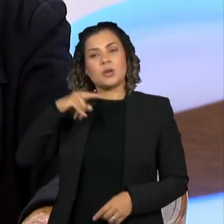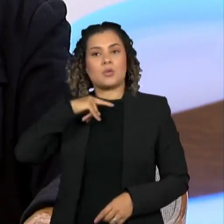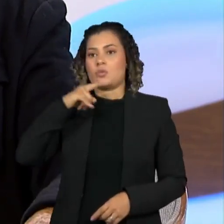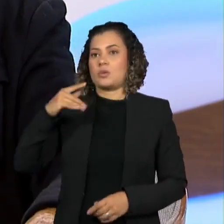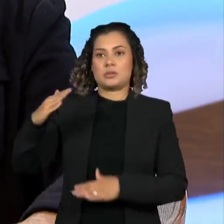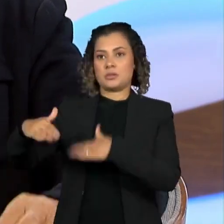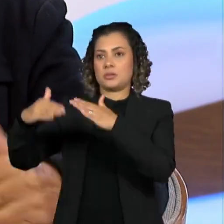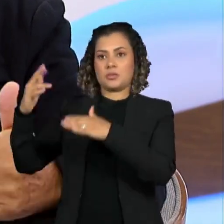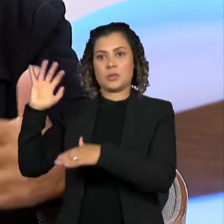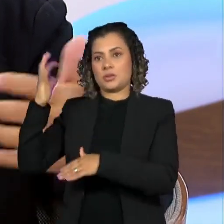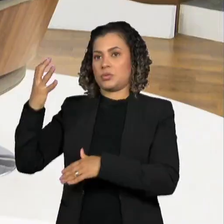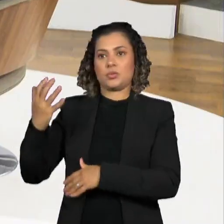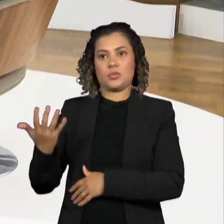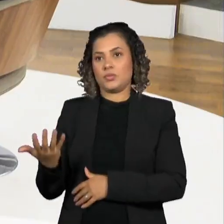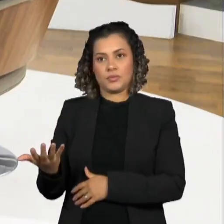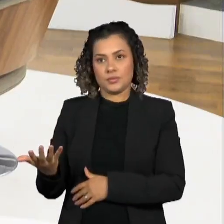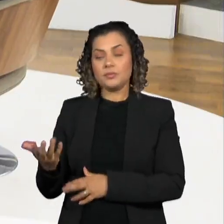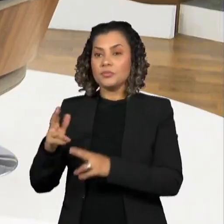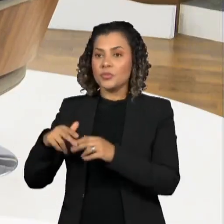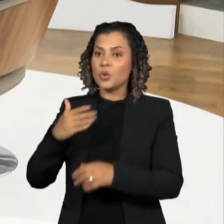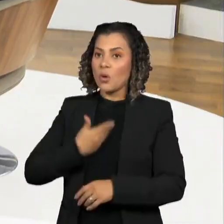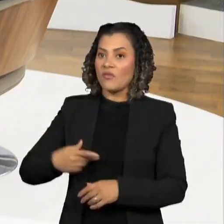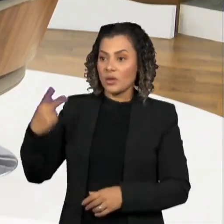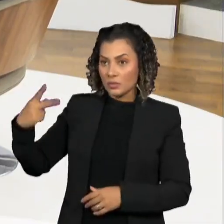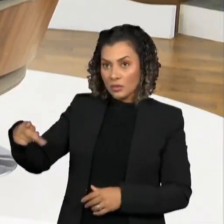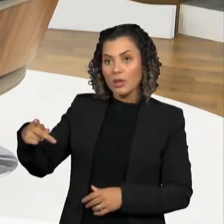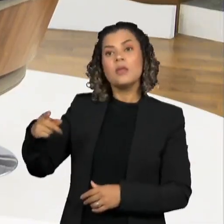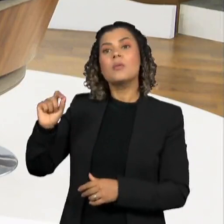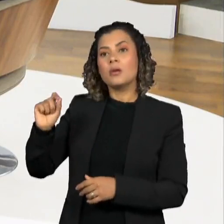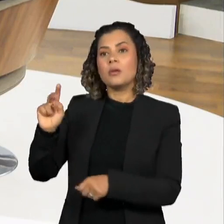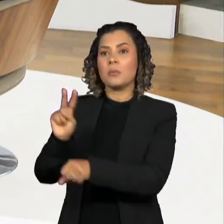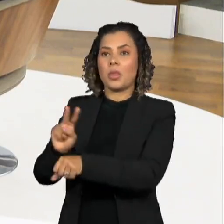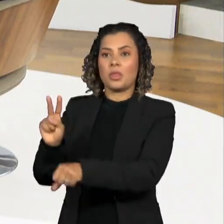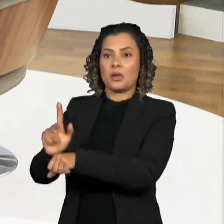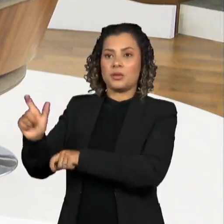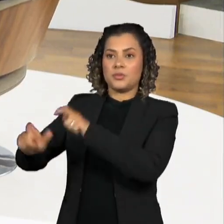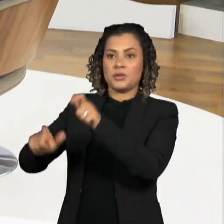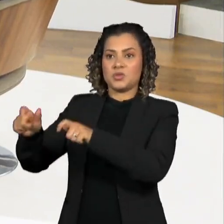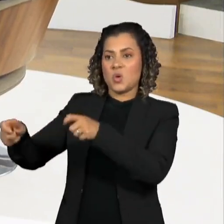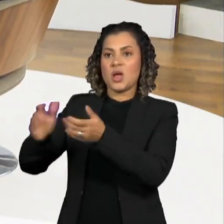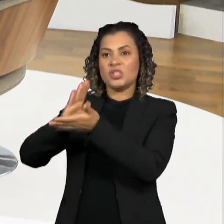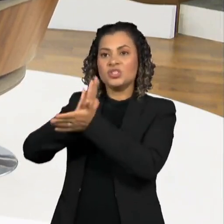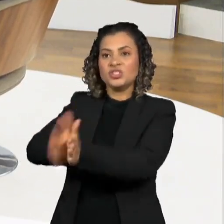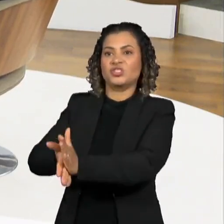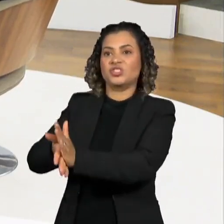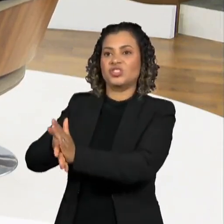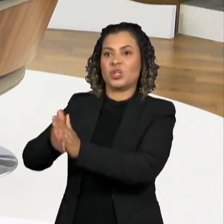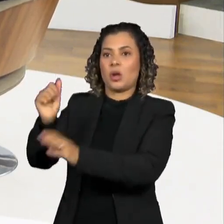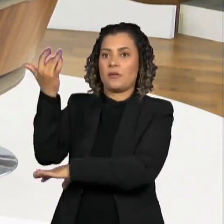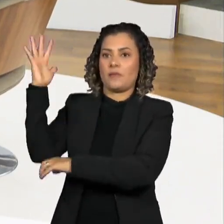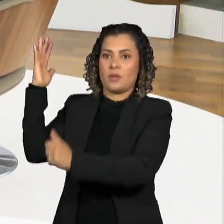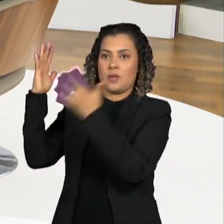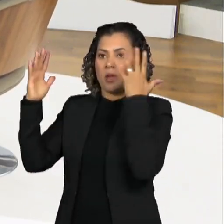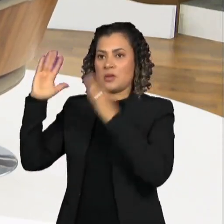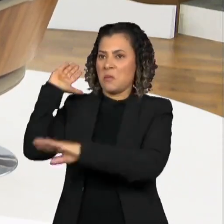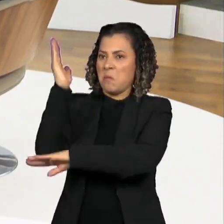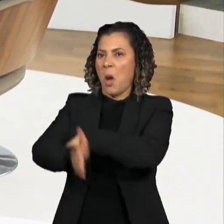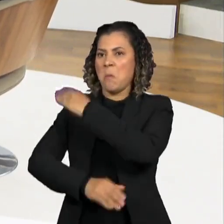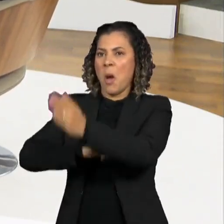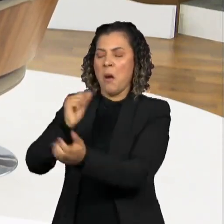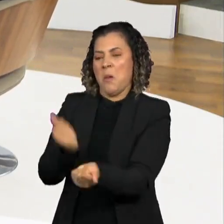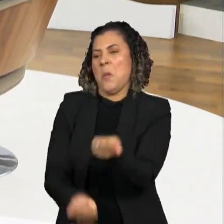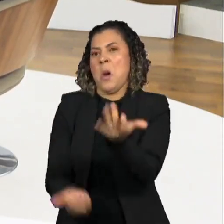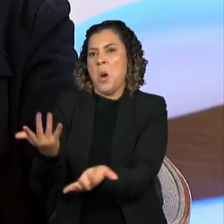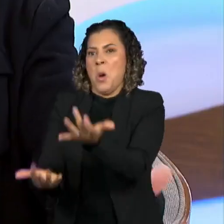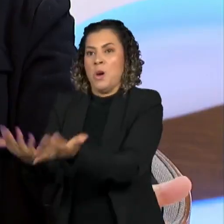superar então todo o governo dele foi de cumplicidade com pessoas que destroem a floresta com pessoas que queimam